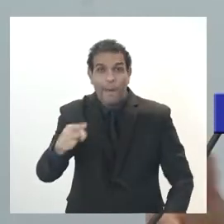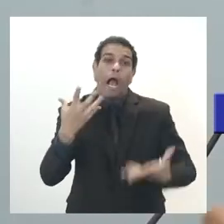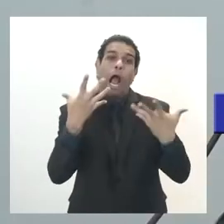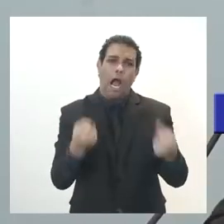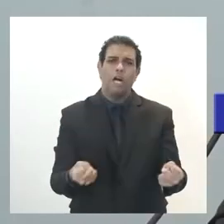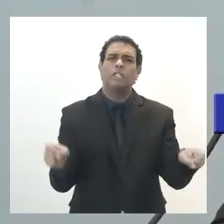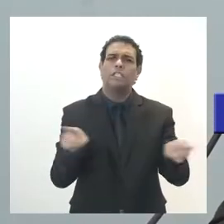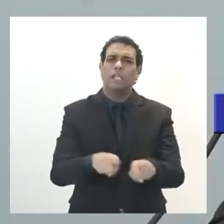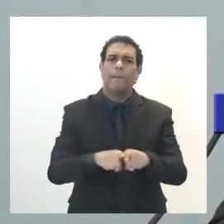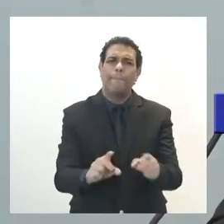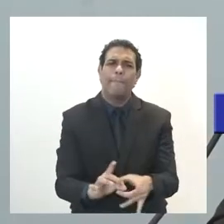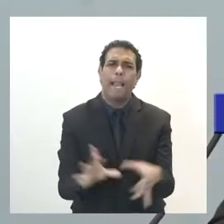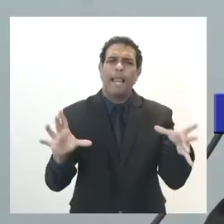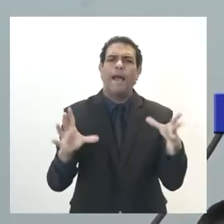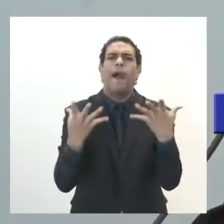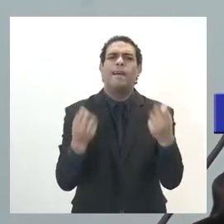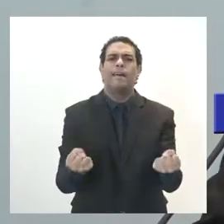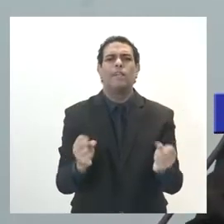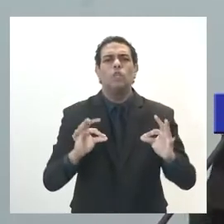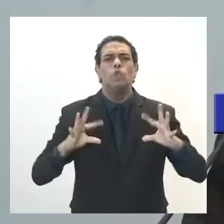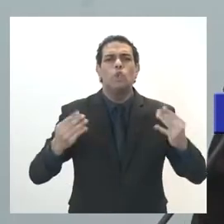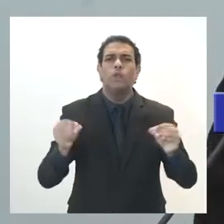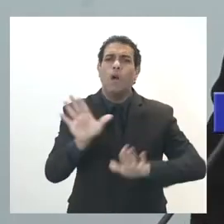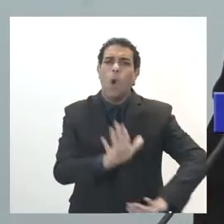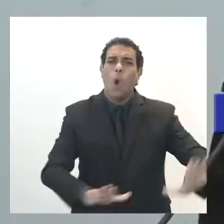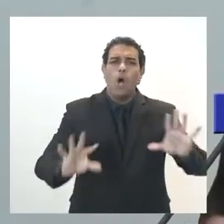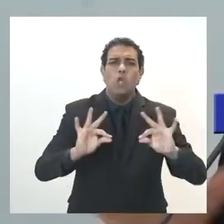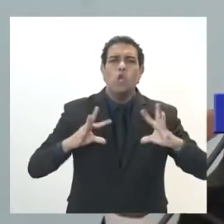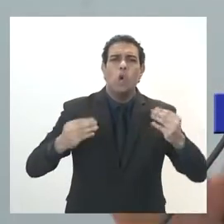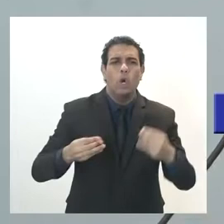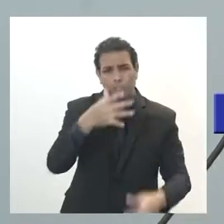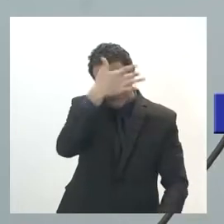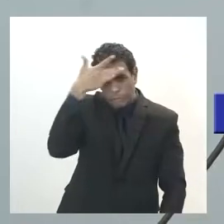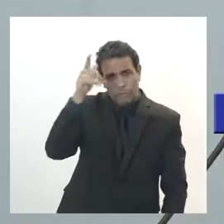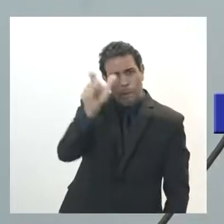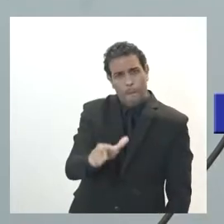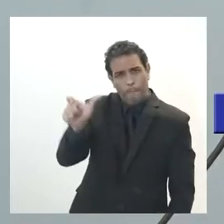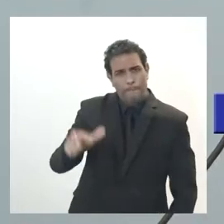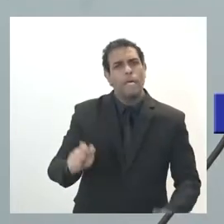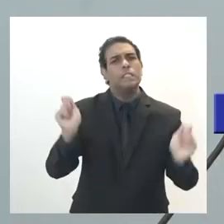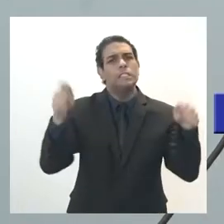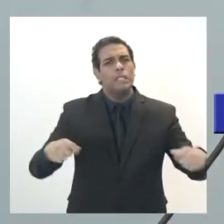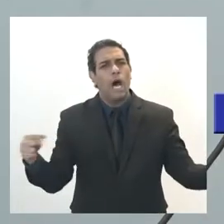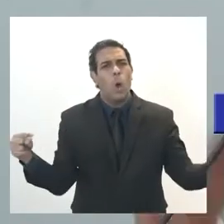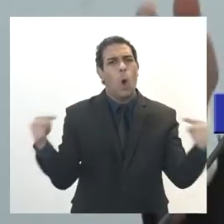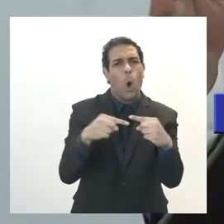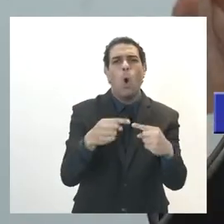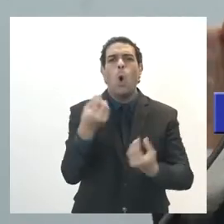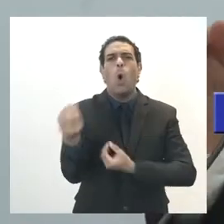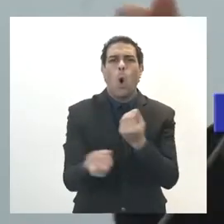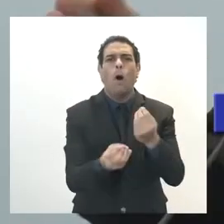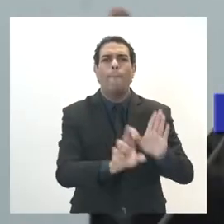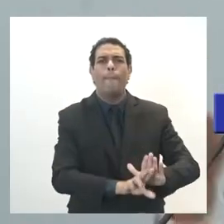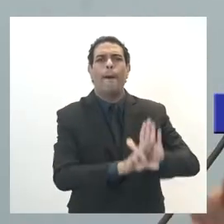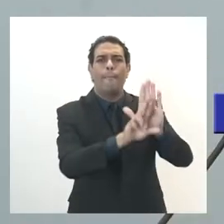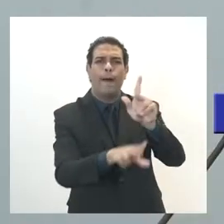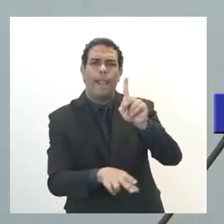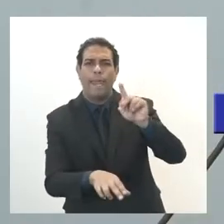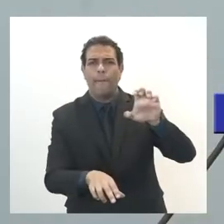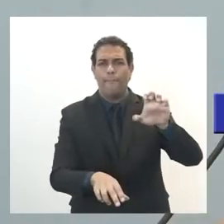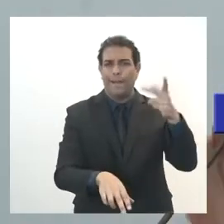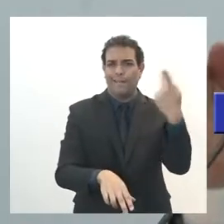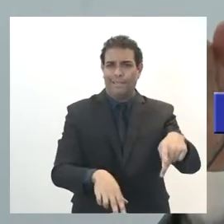assumindo aqui a presidência e eu tenho que cuidar para para representar